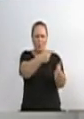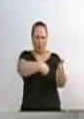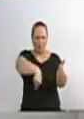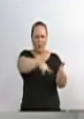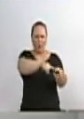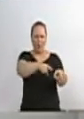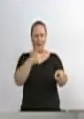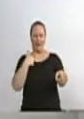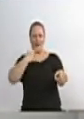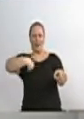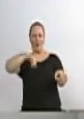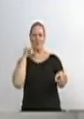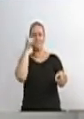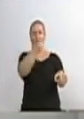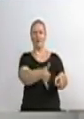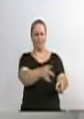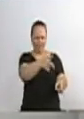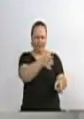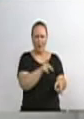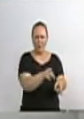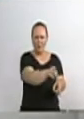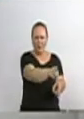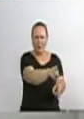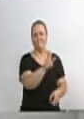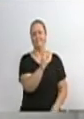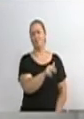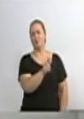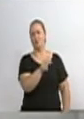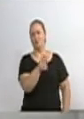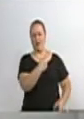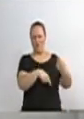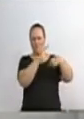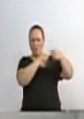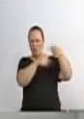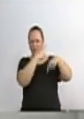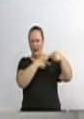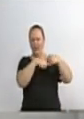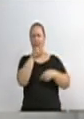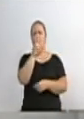coisa: não passarão, não retrocederemos.